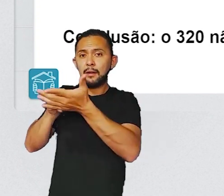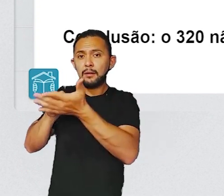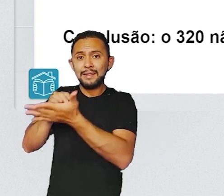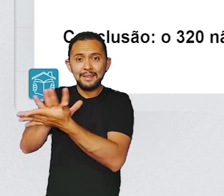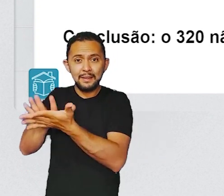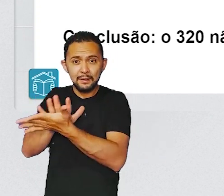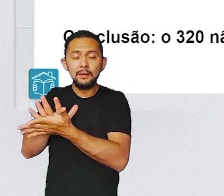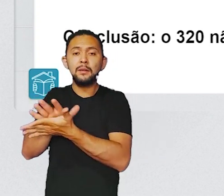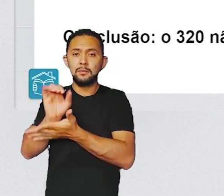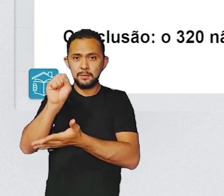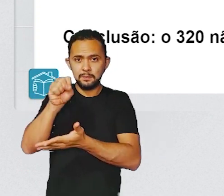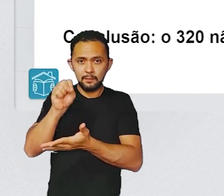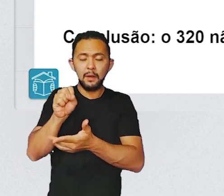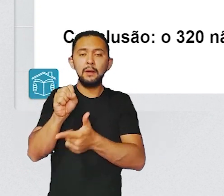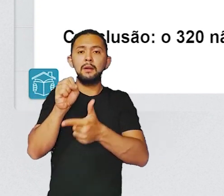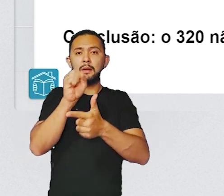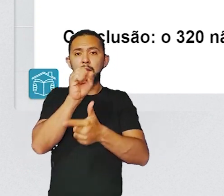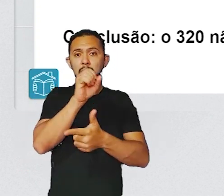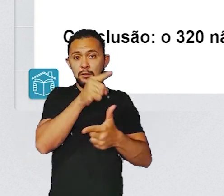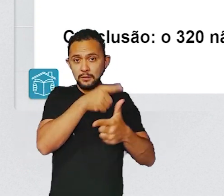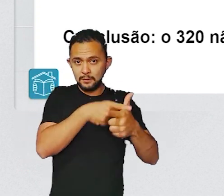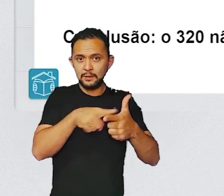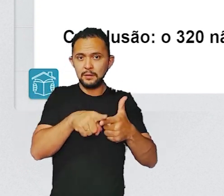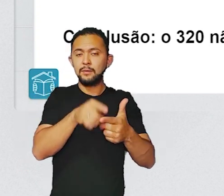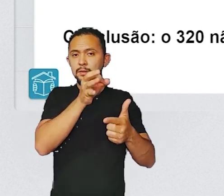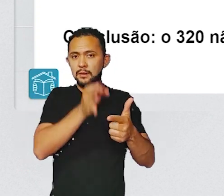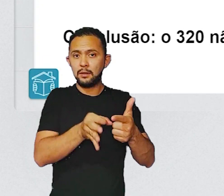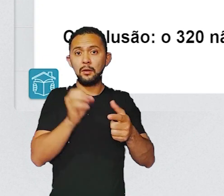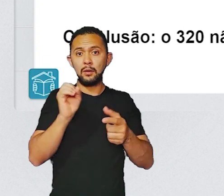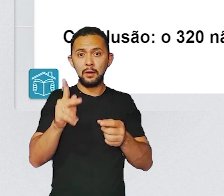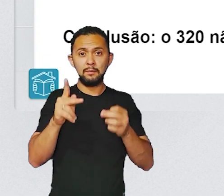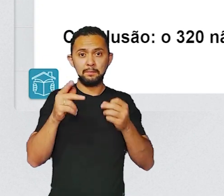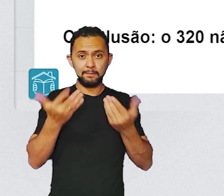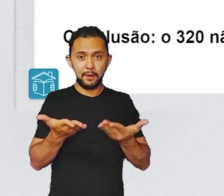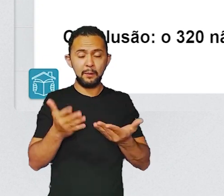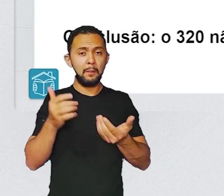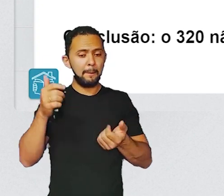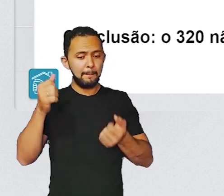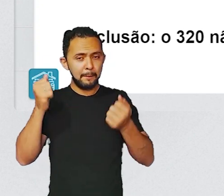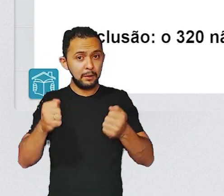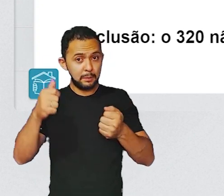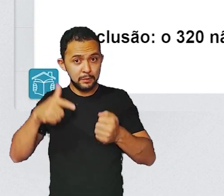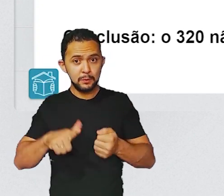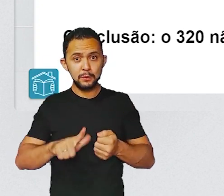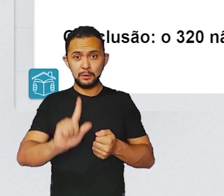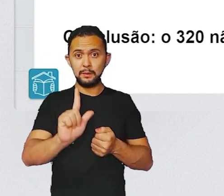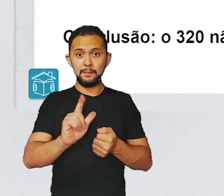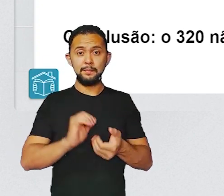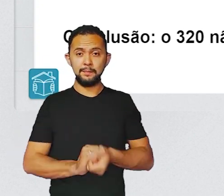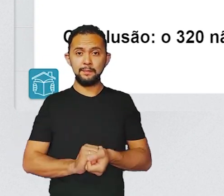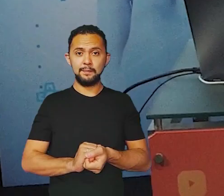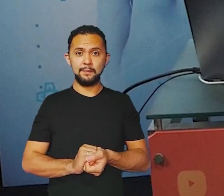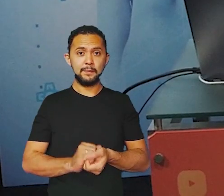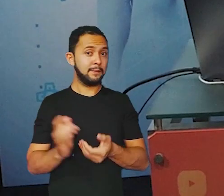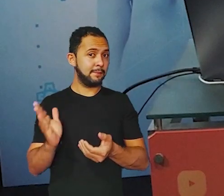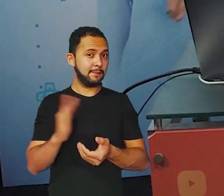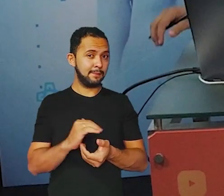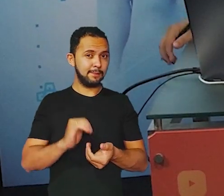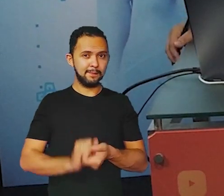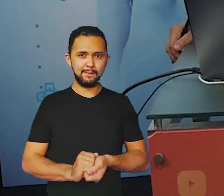é divisível pelo outro. Show de bola? Tranquilo? Podemos passar? Então, vamos